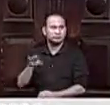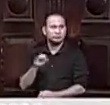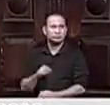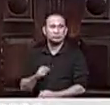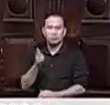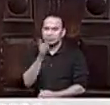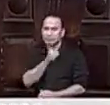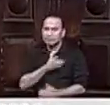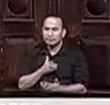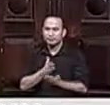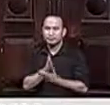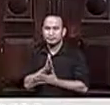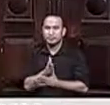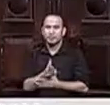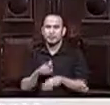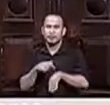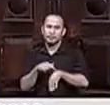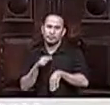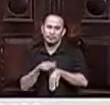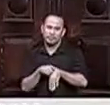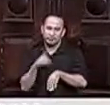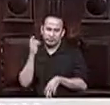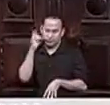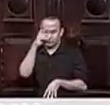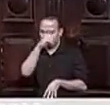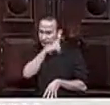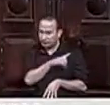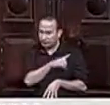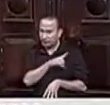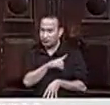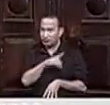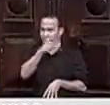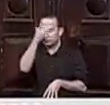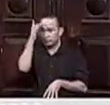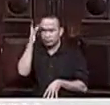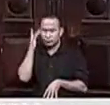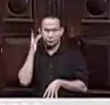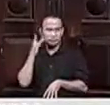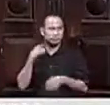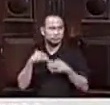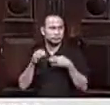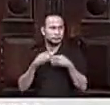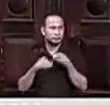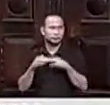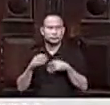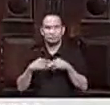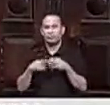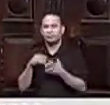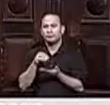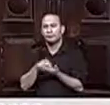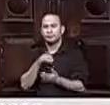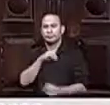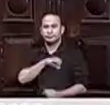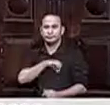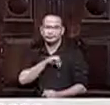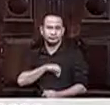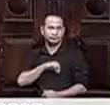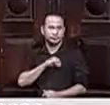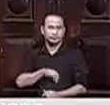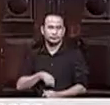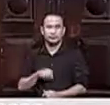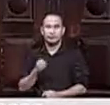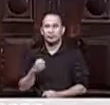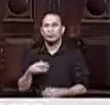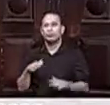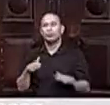passar desse momento tão traumático, onde os servidores, infelizmente, continuam sem receber. E aí, quando